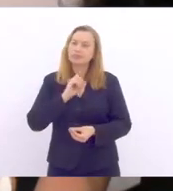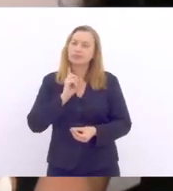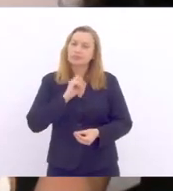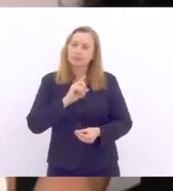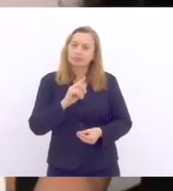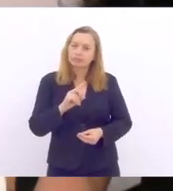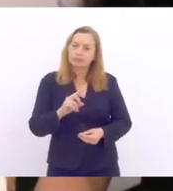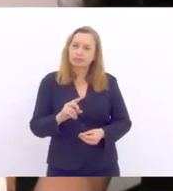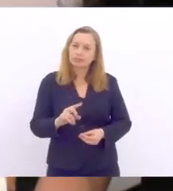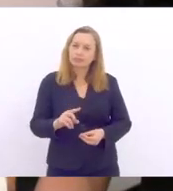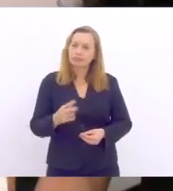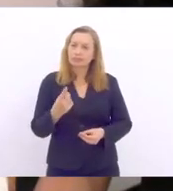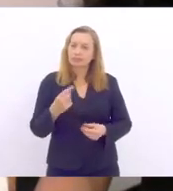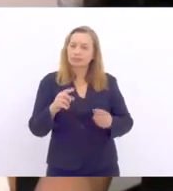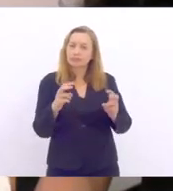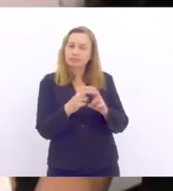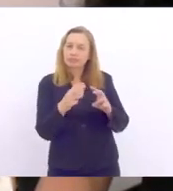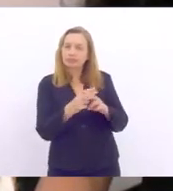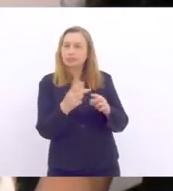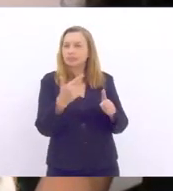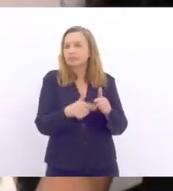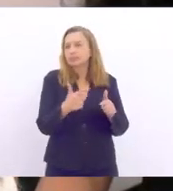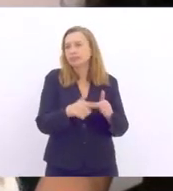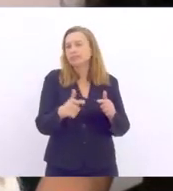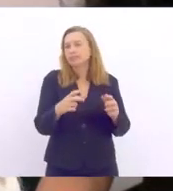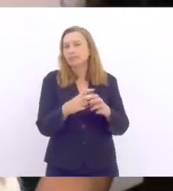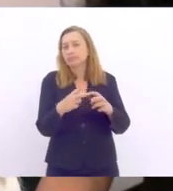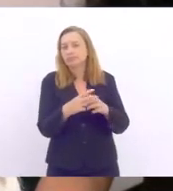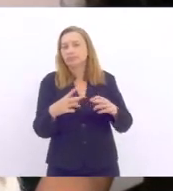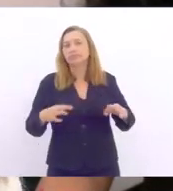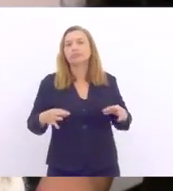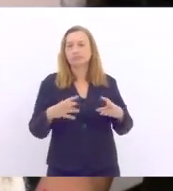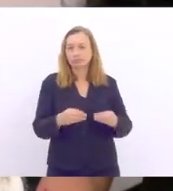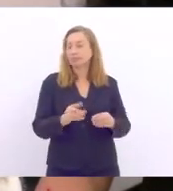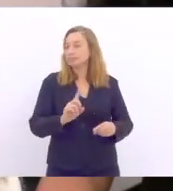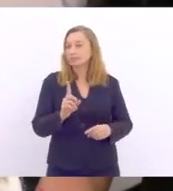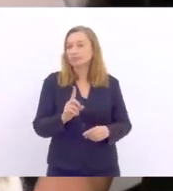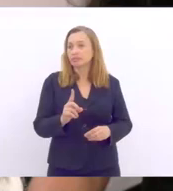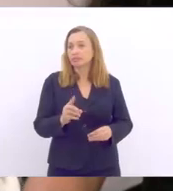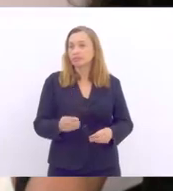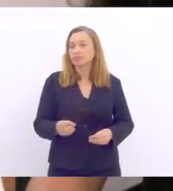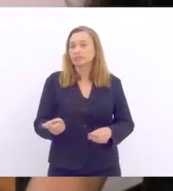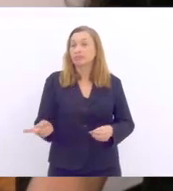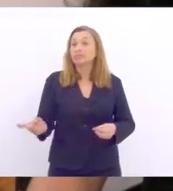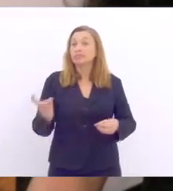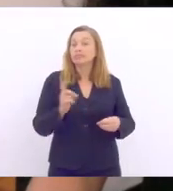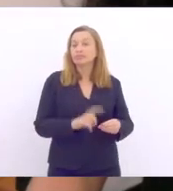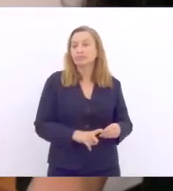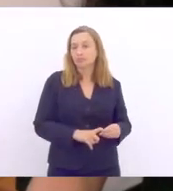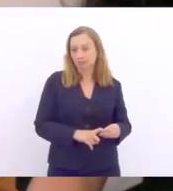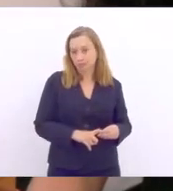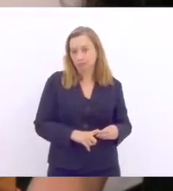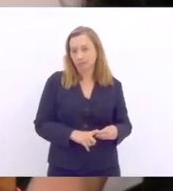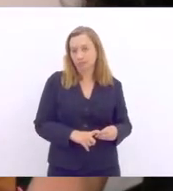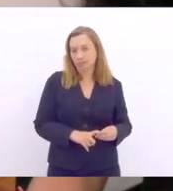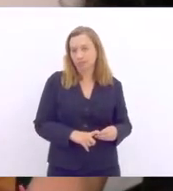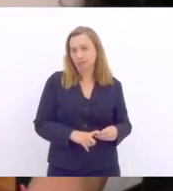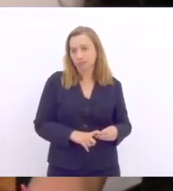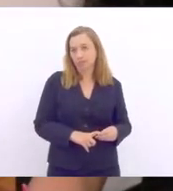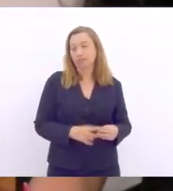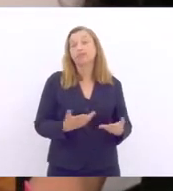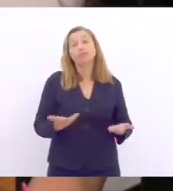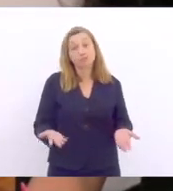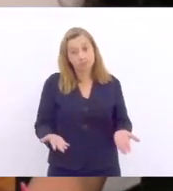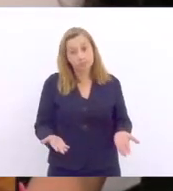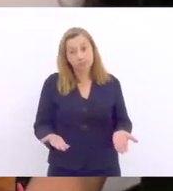e os caras irem para lá para arrumar problema, para brigar com todo mundo, para quebrar tudo. Mas não, eles devolveram os ingressos. Então, isso,